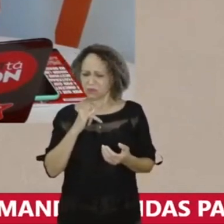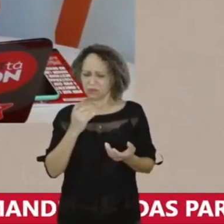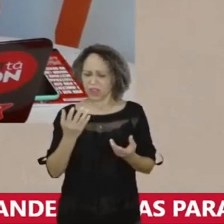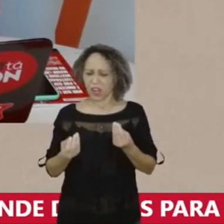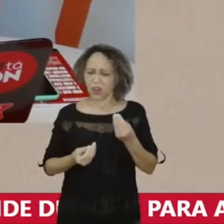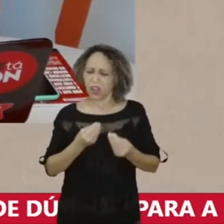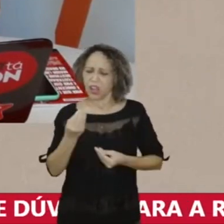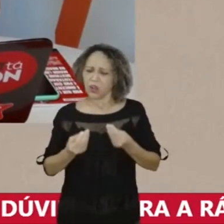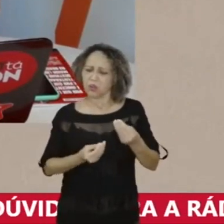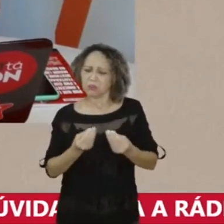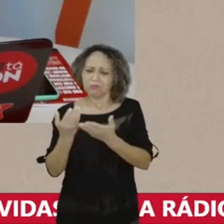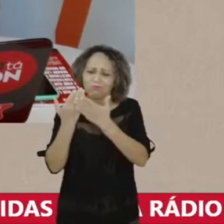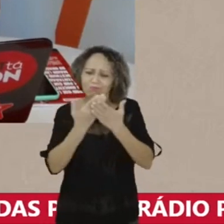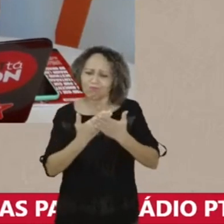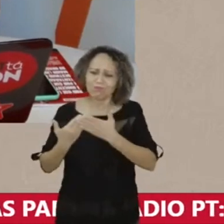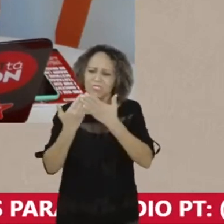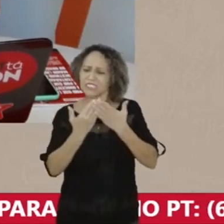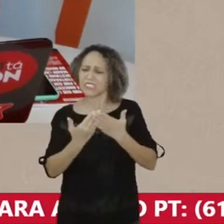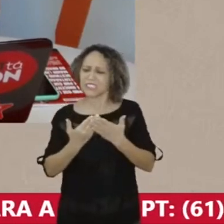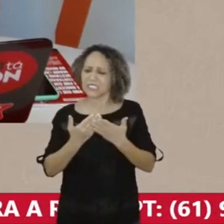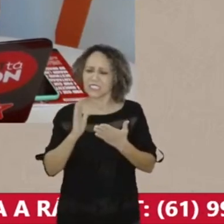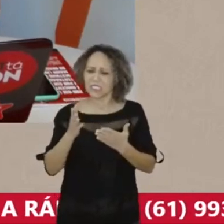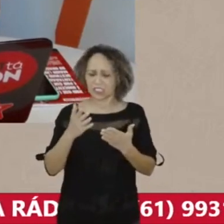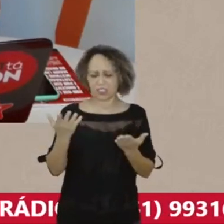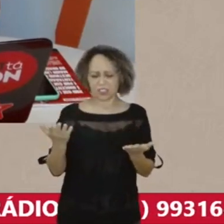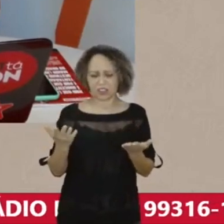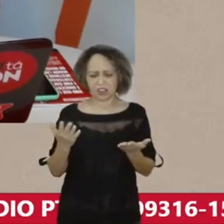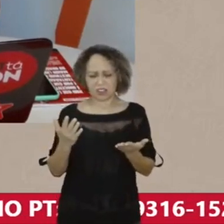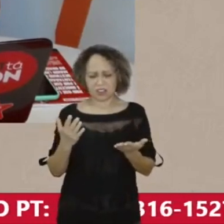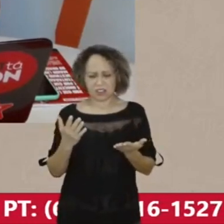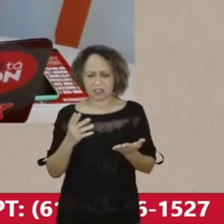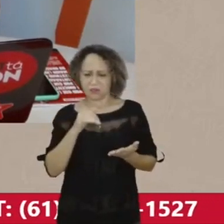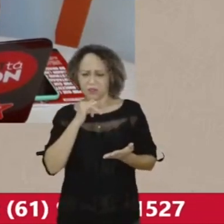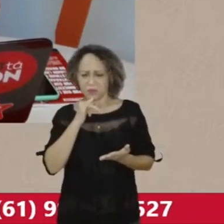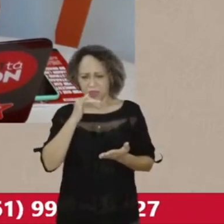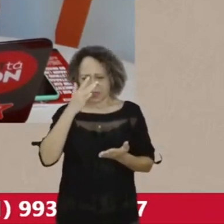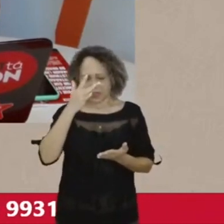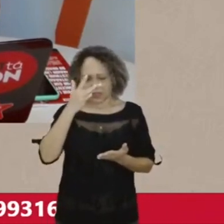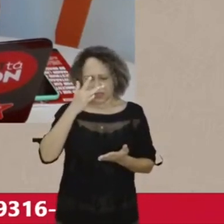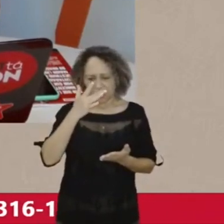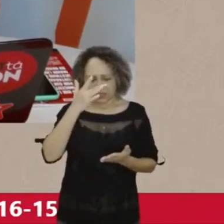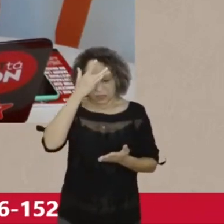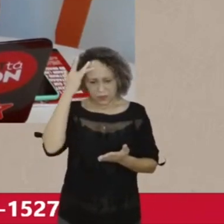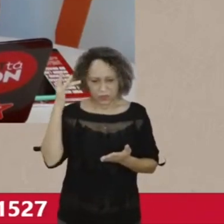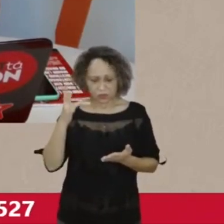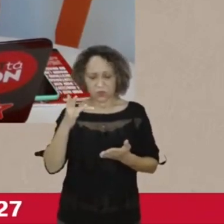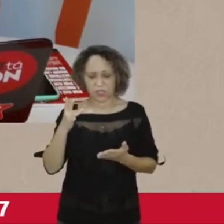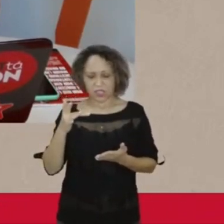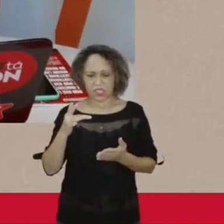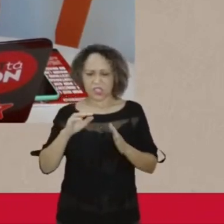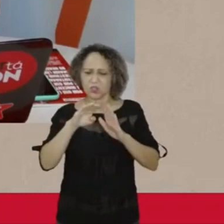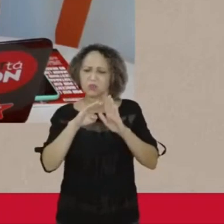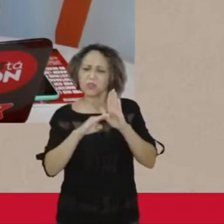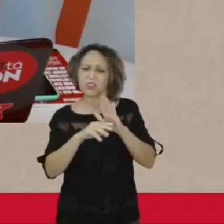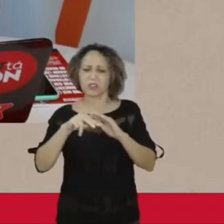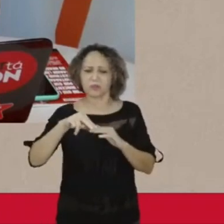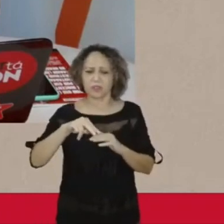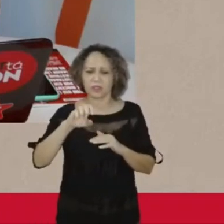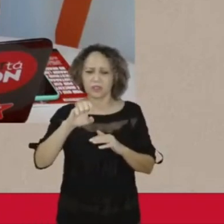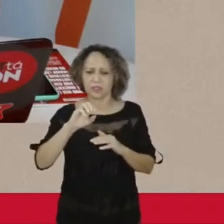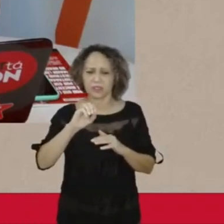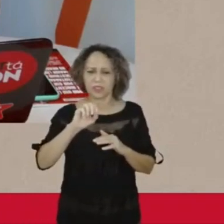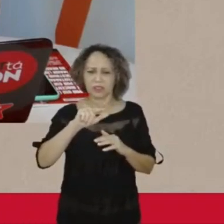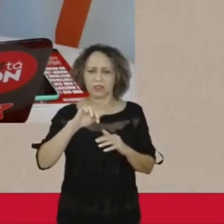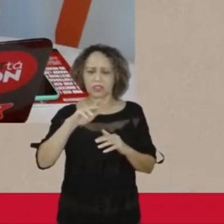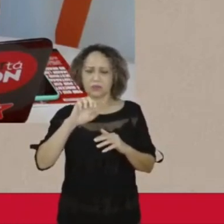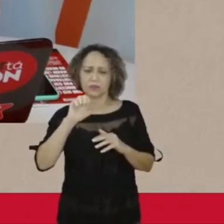e privado, que essa turma aí do programa neoliberal vive colocando. Na verdade, o setor privado não assume